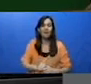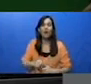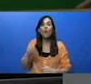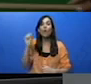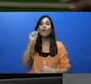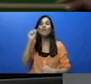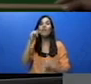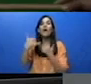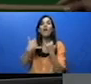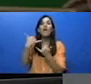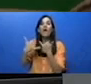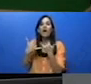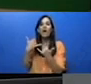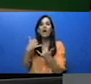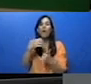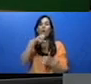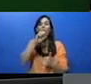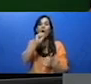jogada.